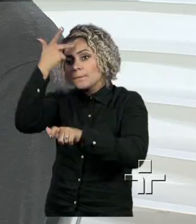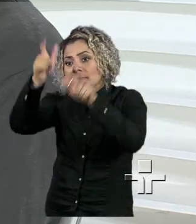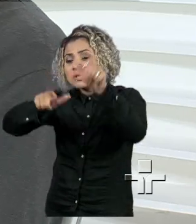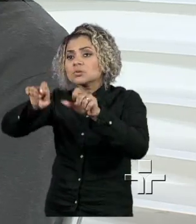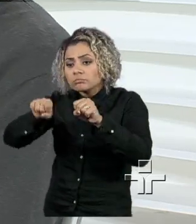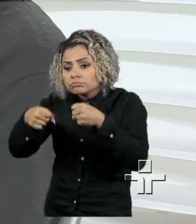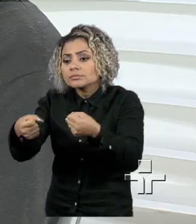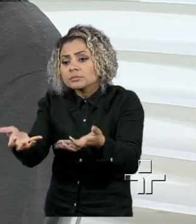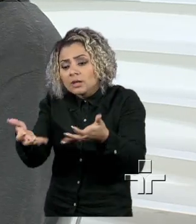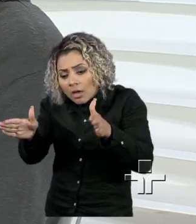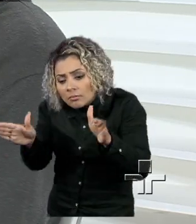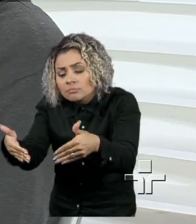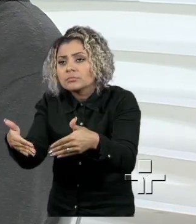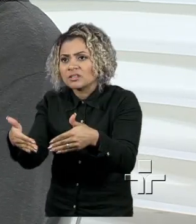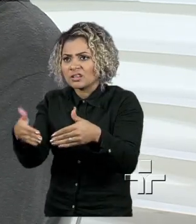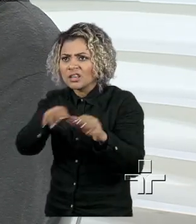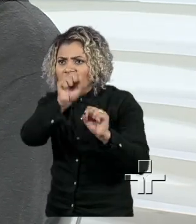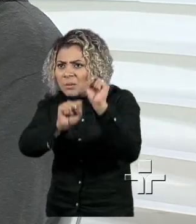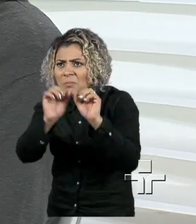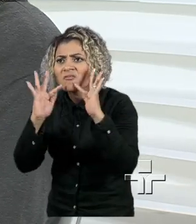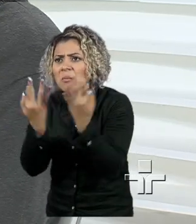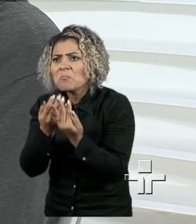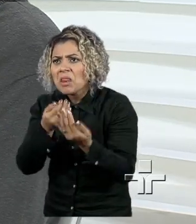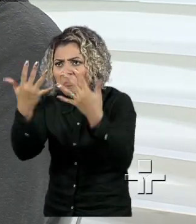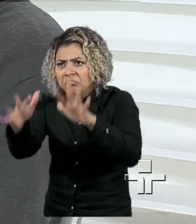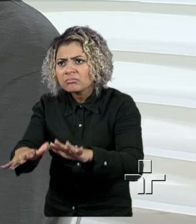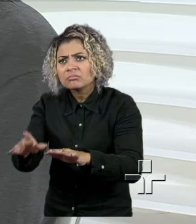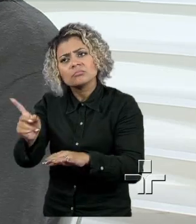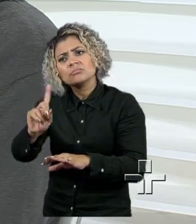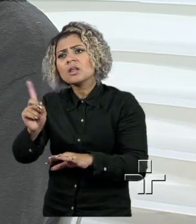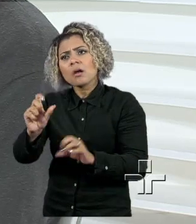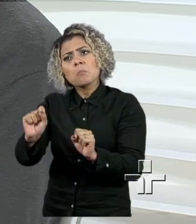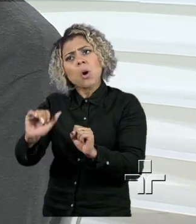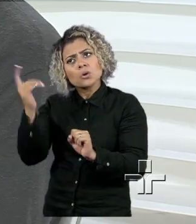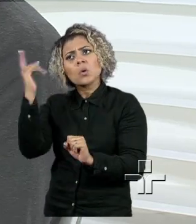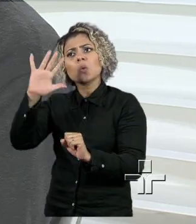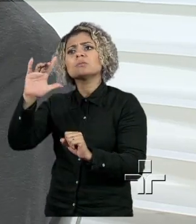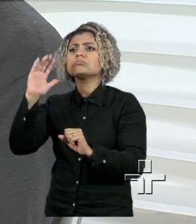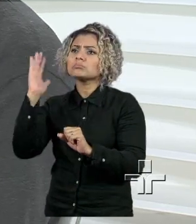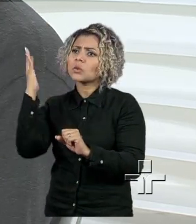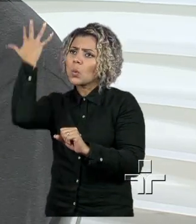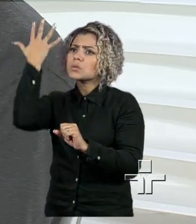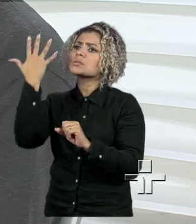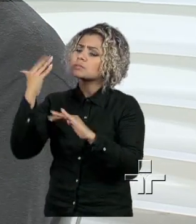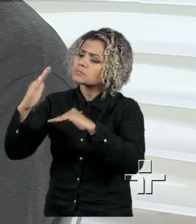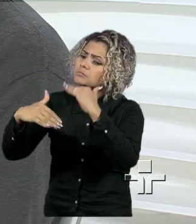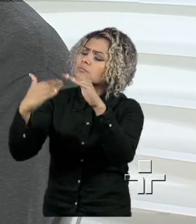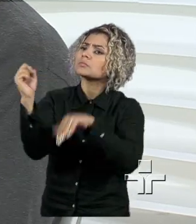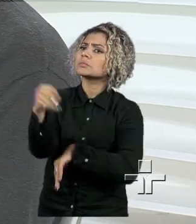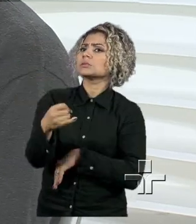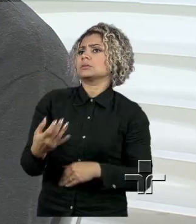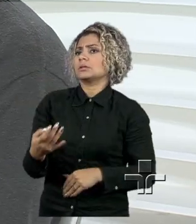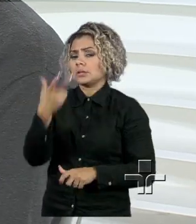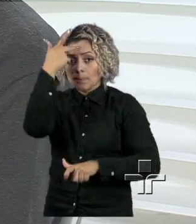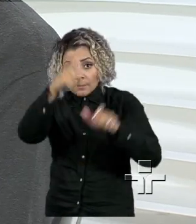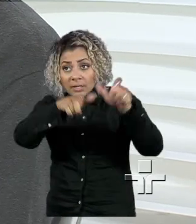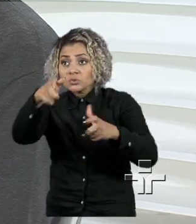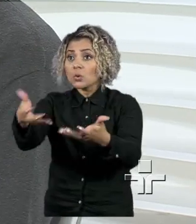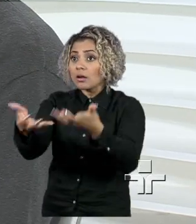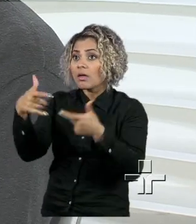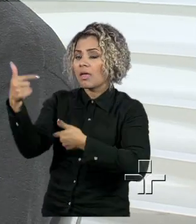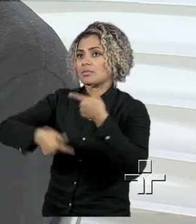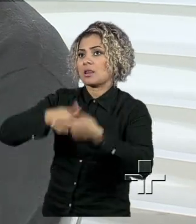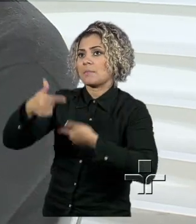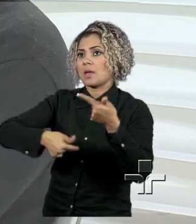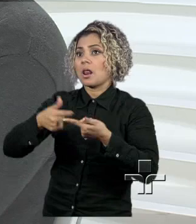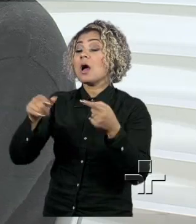eu não vejo por que uma empresa familiar não dá certo. Eu acho que, pelo contrário, desde que, repito, as pessoas queiram trabalhar